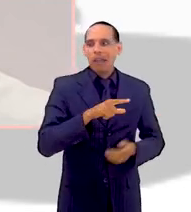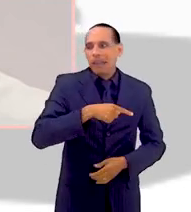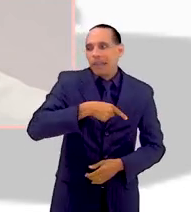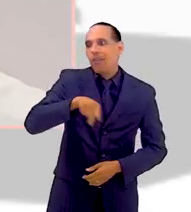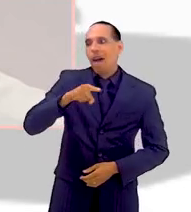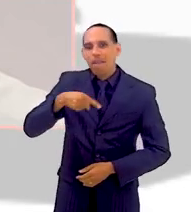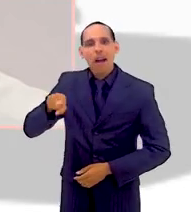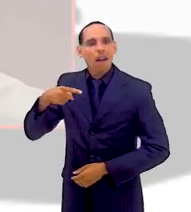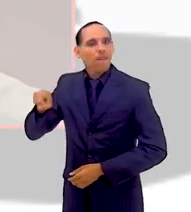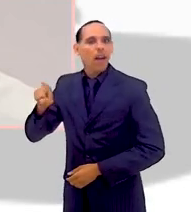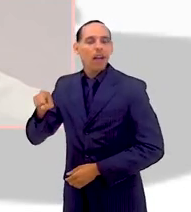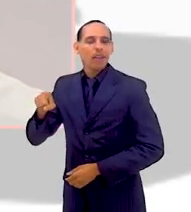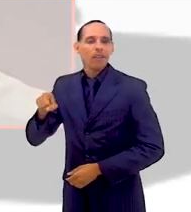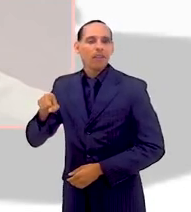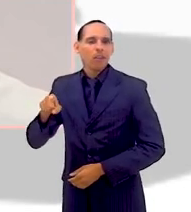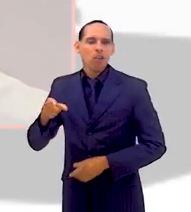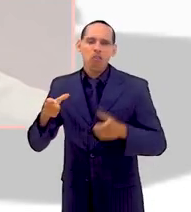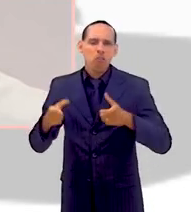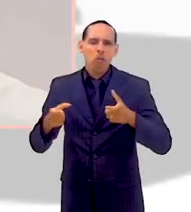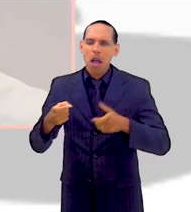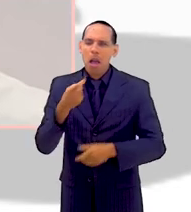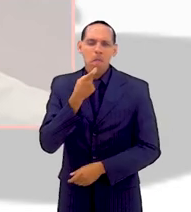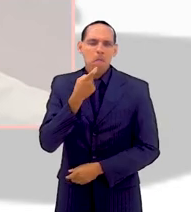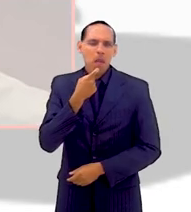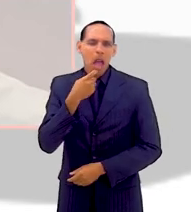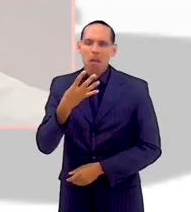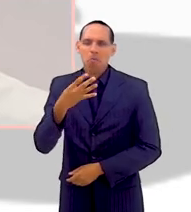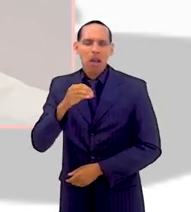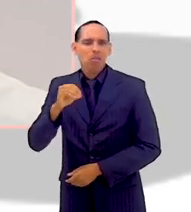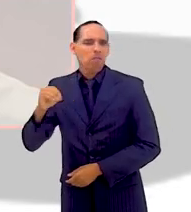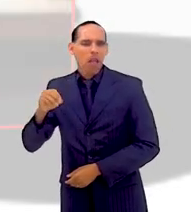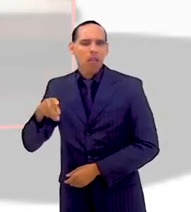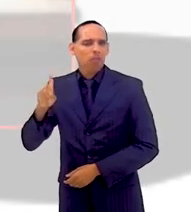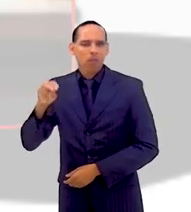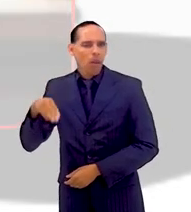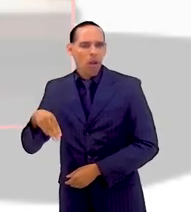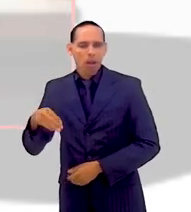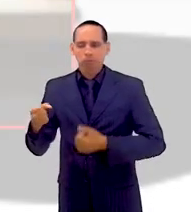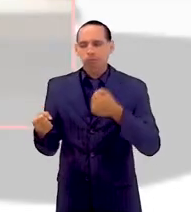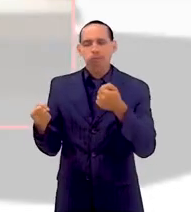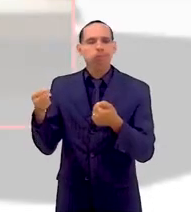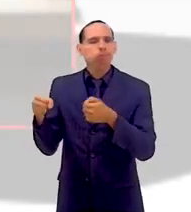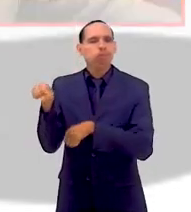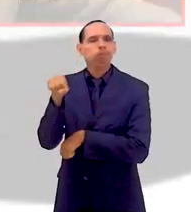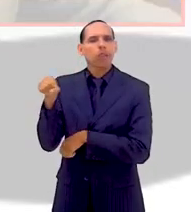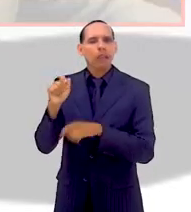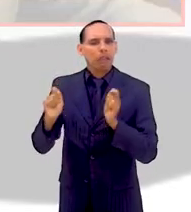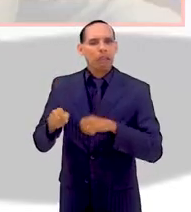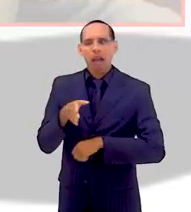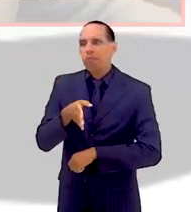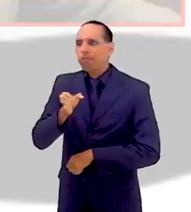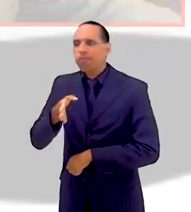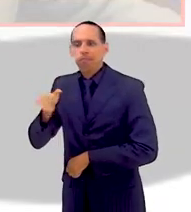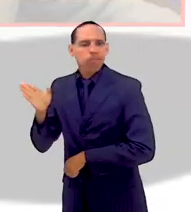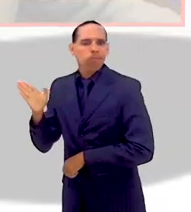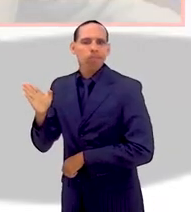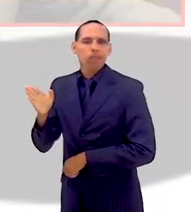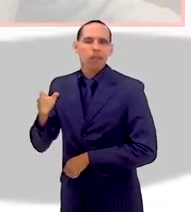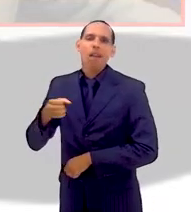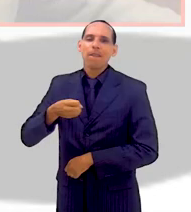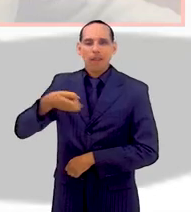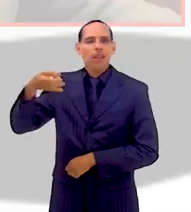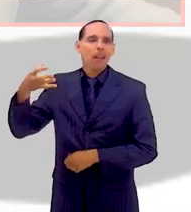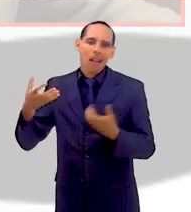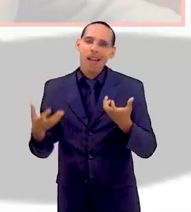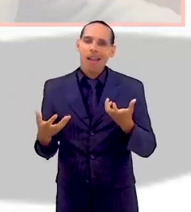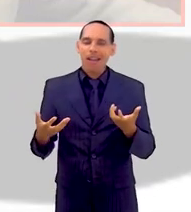destinos mais próximos, em torno de 400 quilômetros, para poder se deslocar de carro e pudesse, então, usufruir de todas